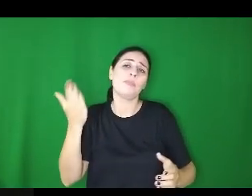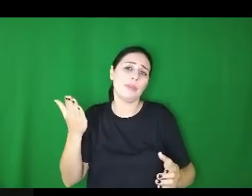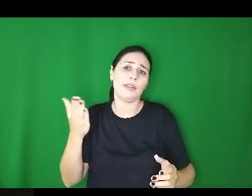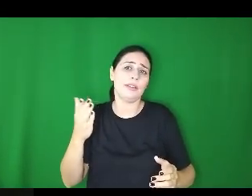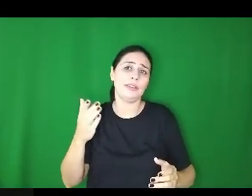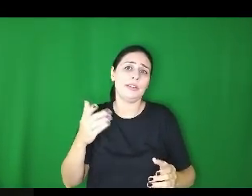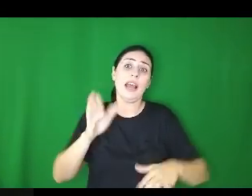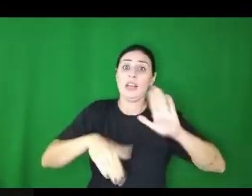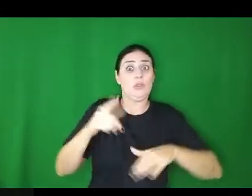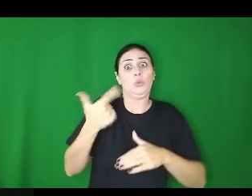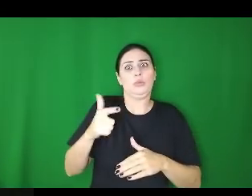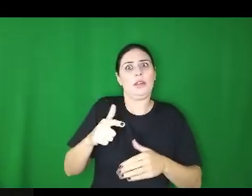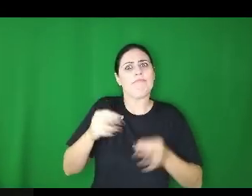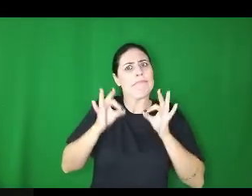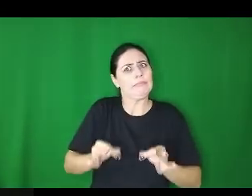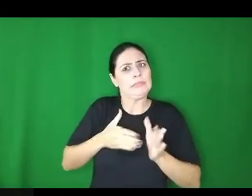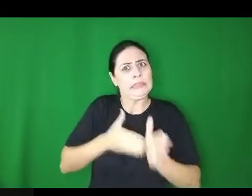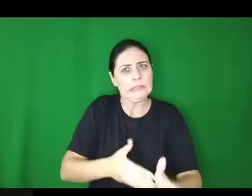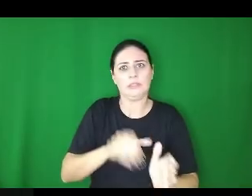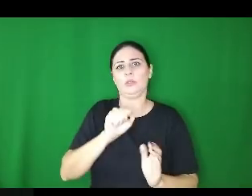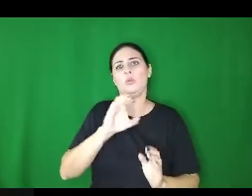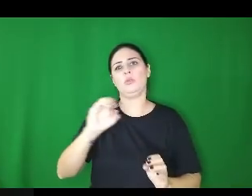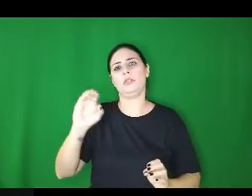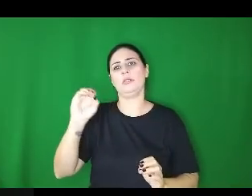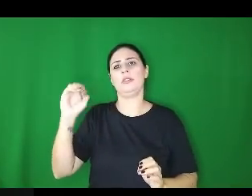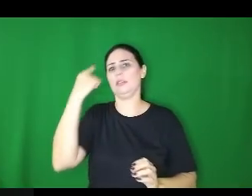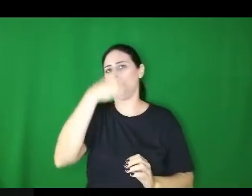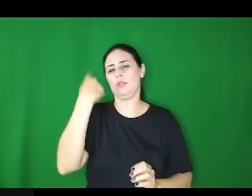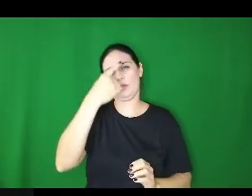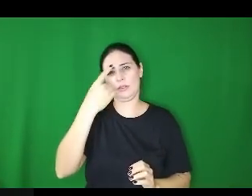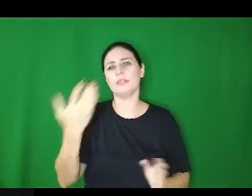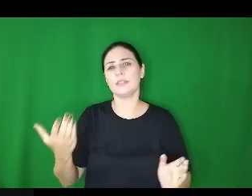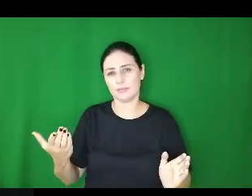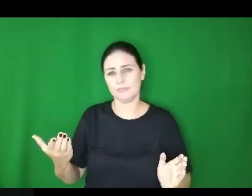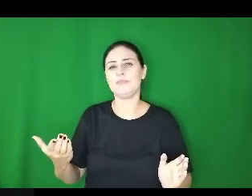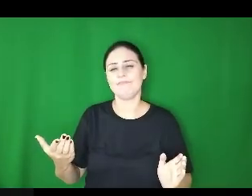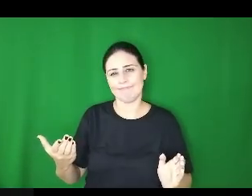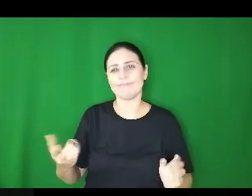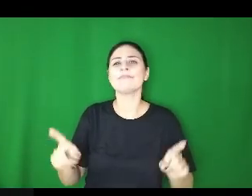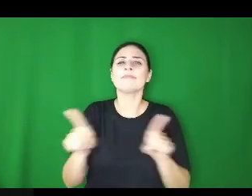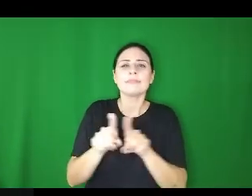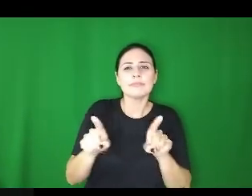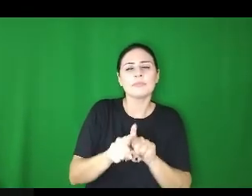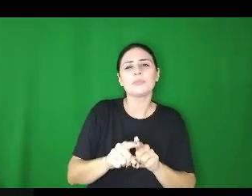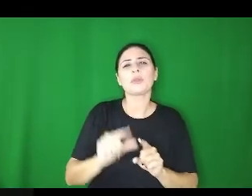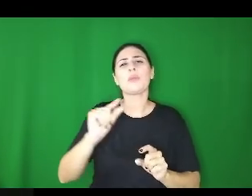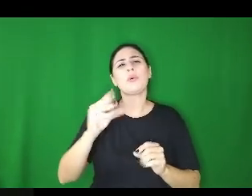de acontecer a pandemia, eu particularmente achava já esses currículos muito inchados. Já, para